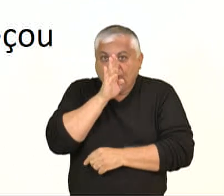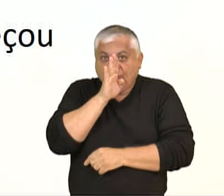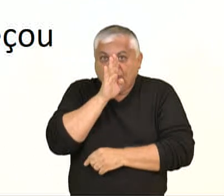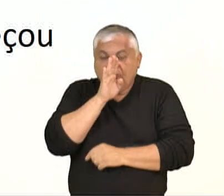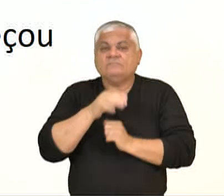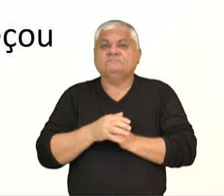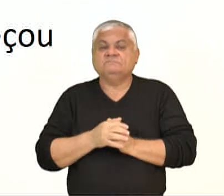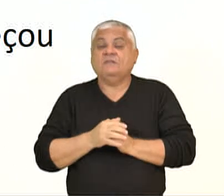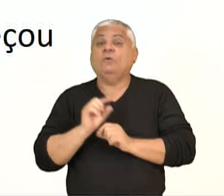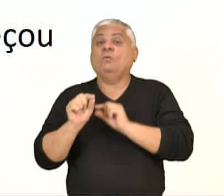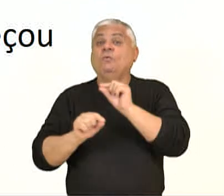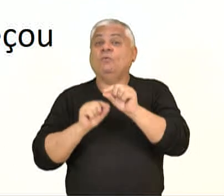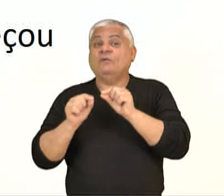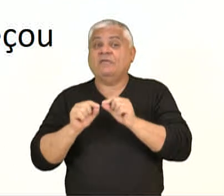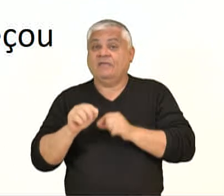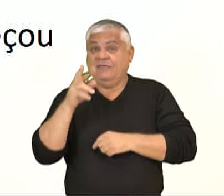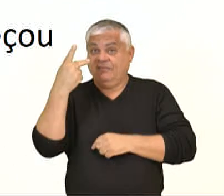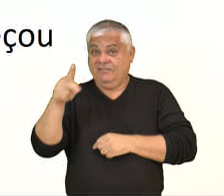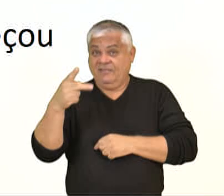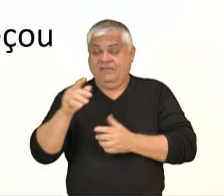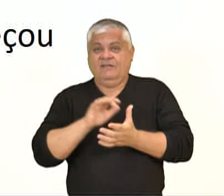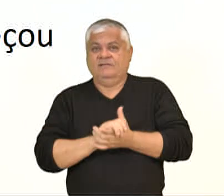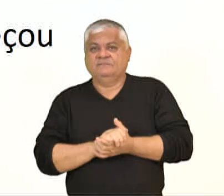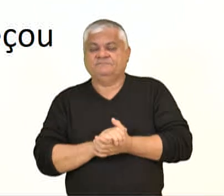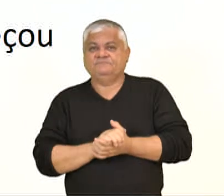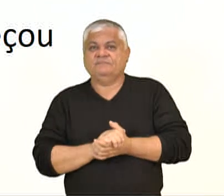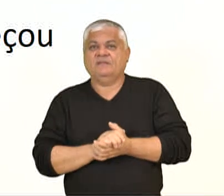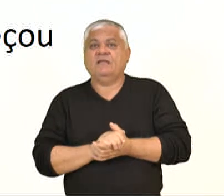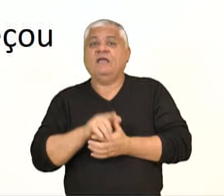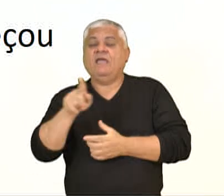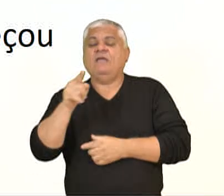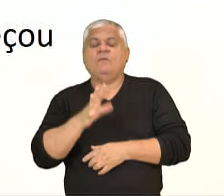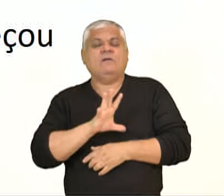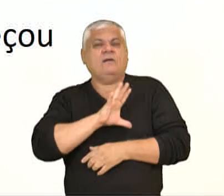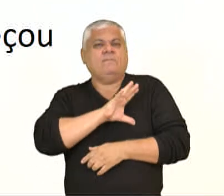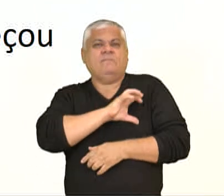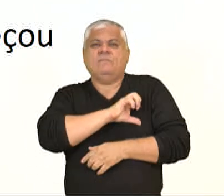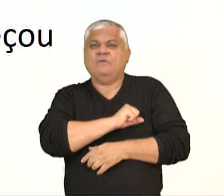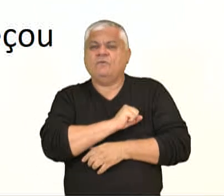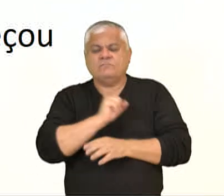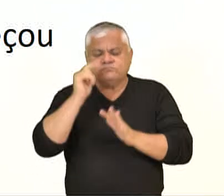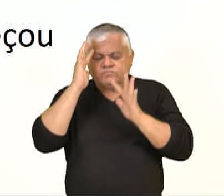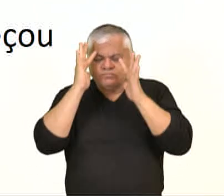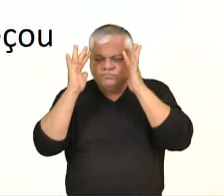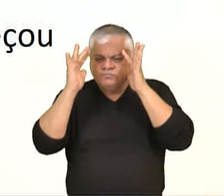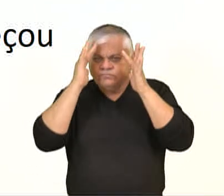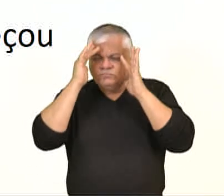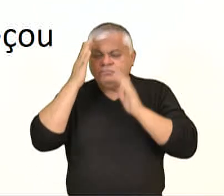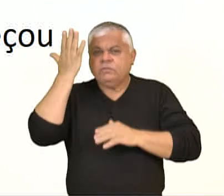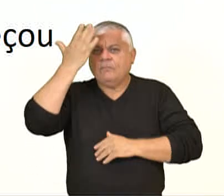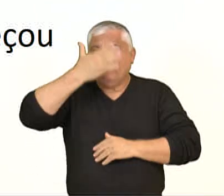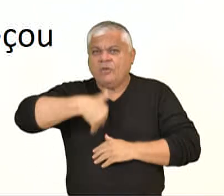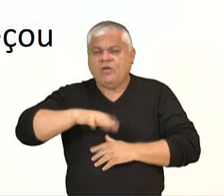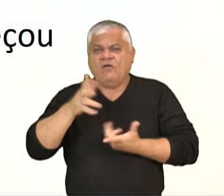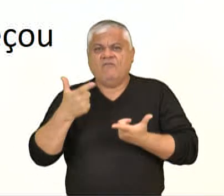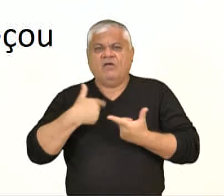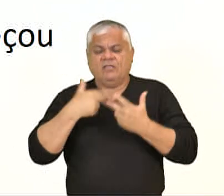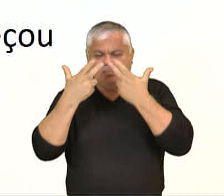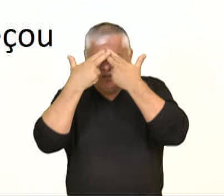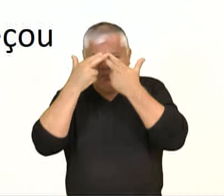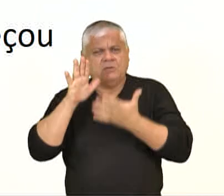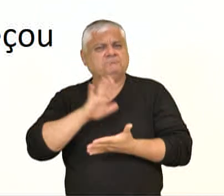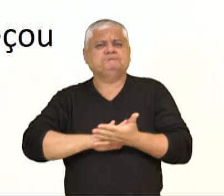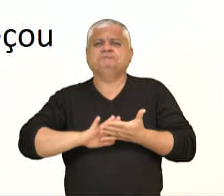a camisa, que não o dela dentro. Era o seu um amor meditado, à prova de remorsos.